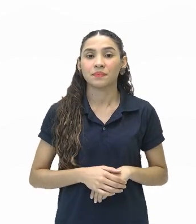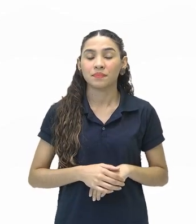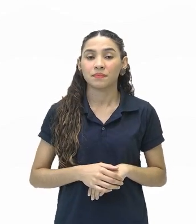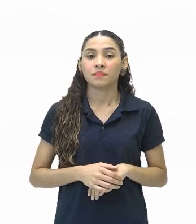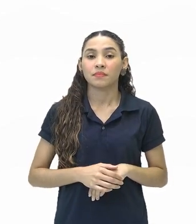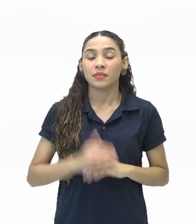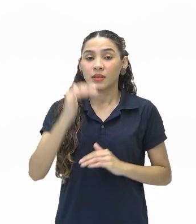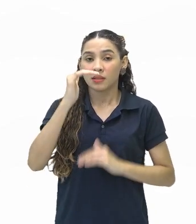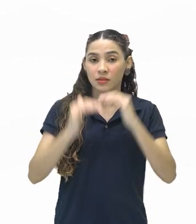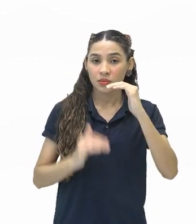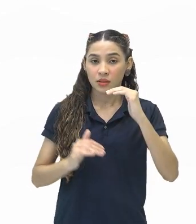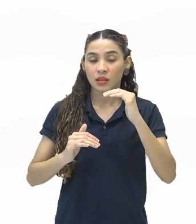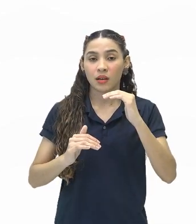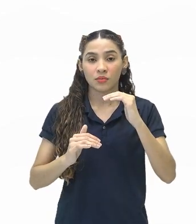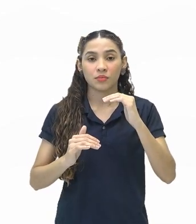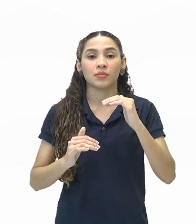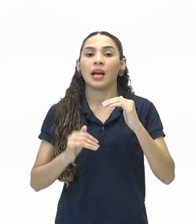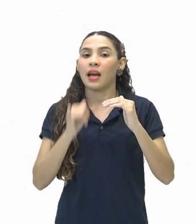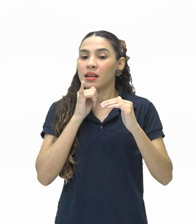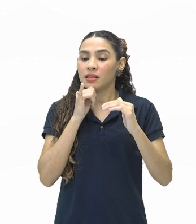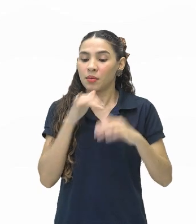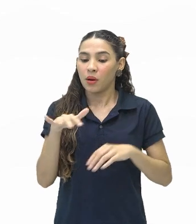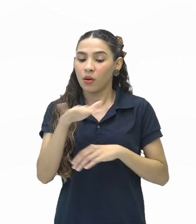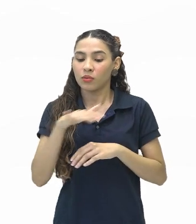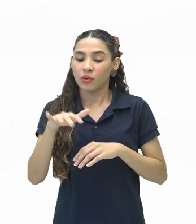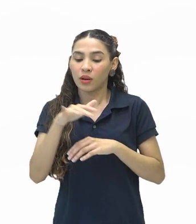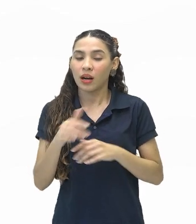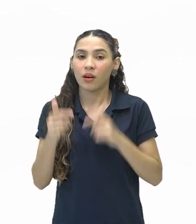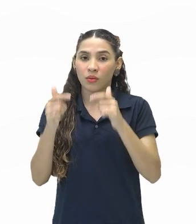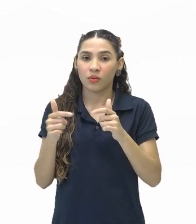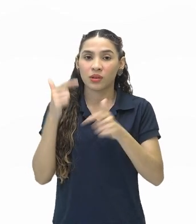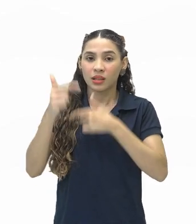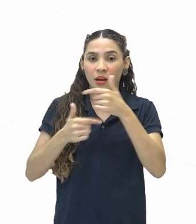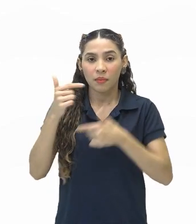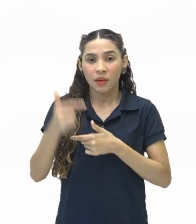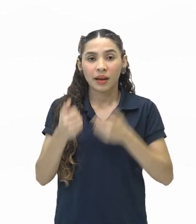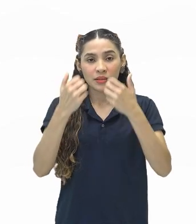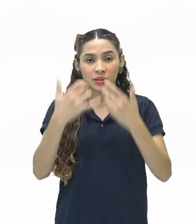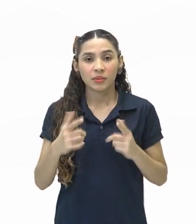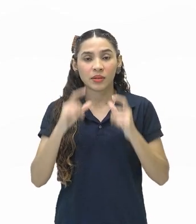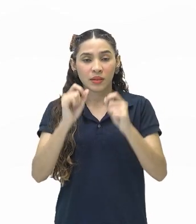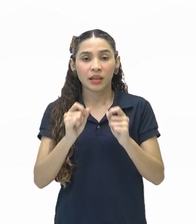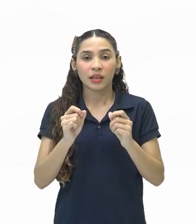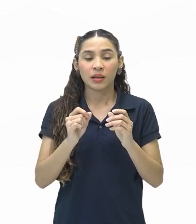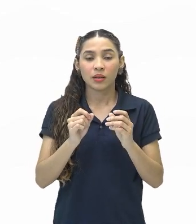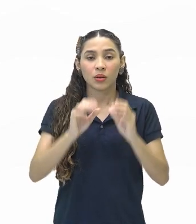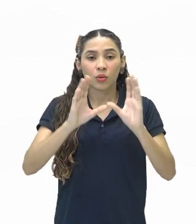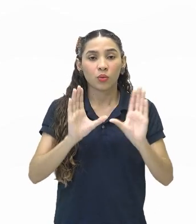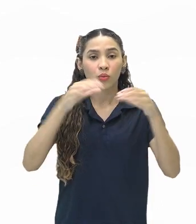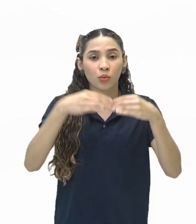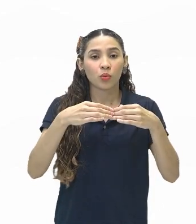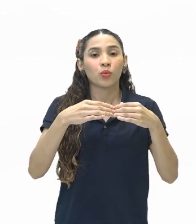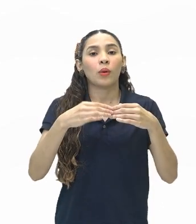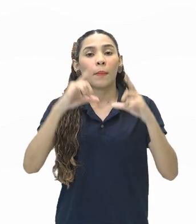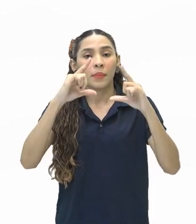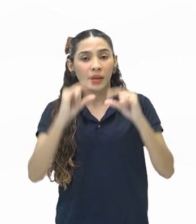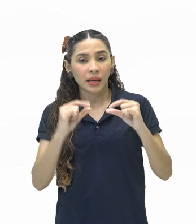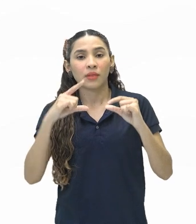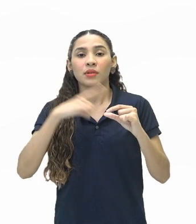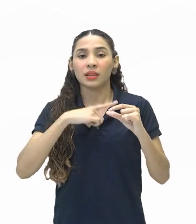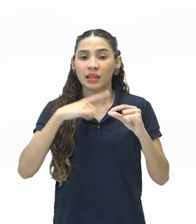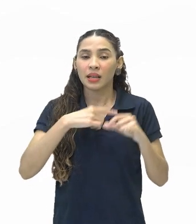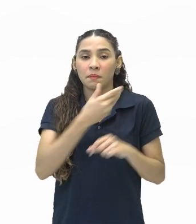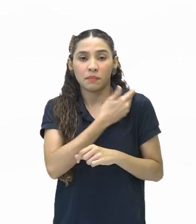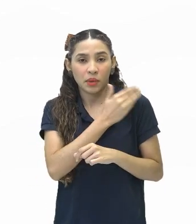das desigualdades de acesso ao mercado de trabalho revela que grupos minoritários, eles enfrentam preconceitos,